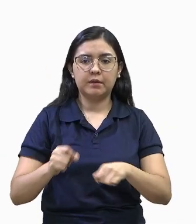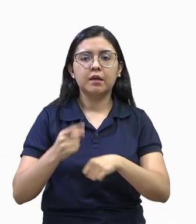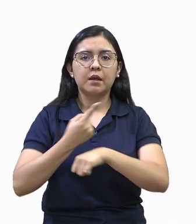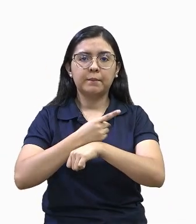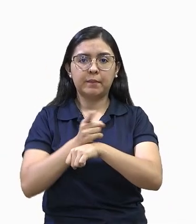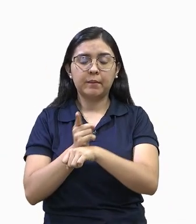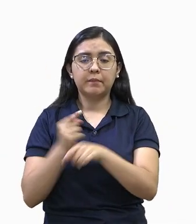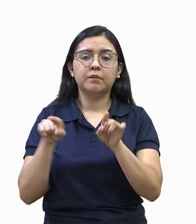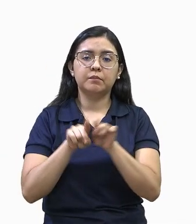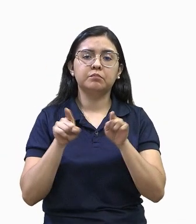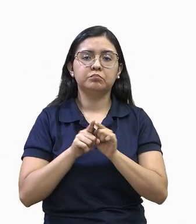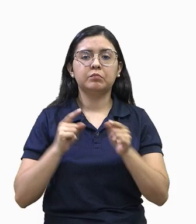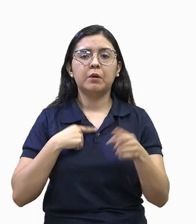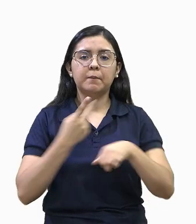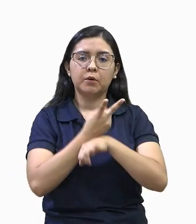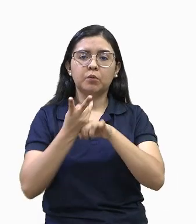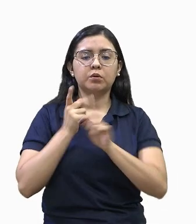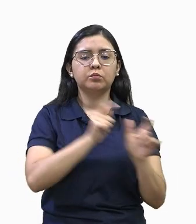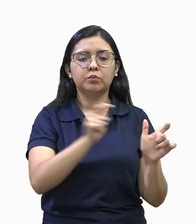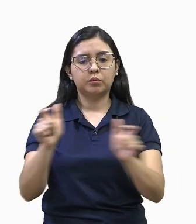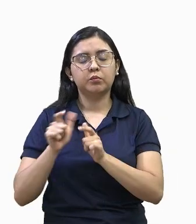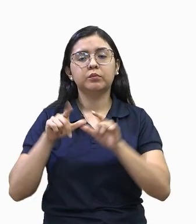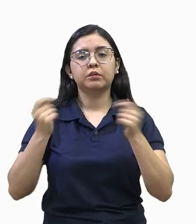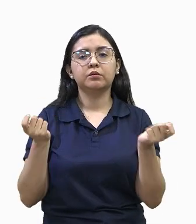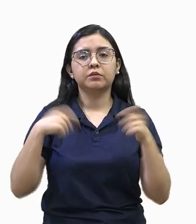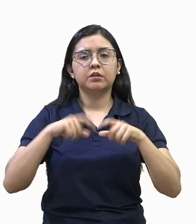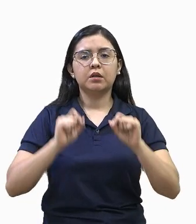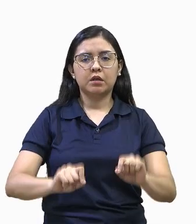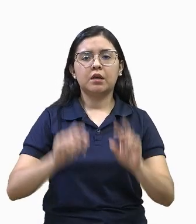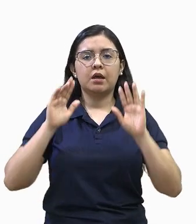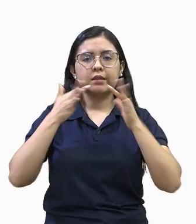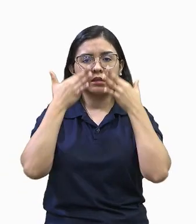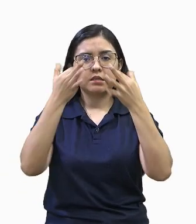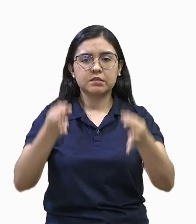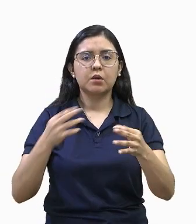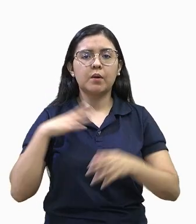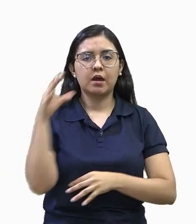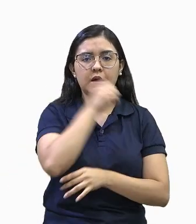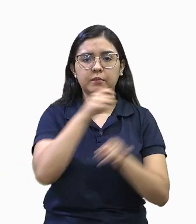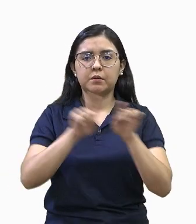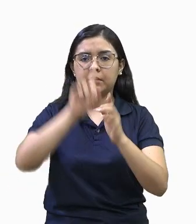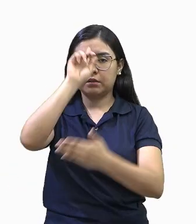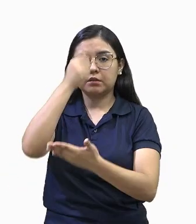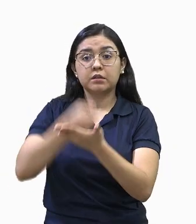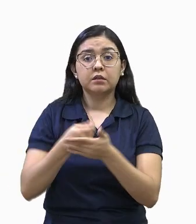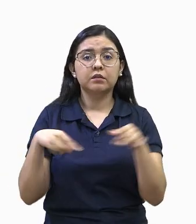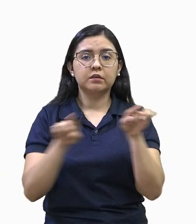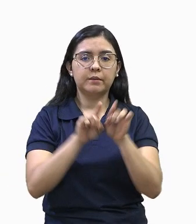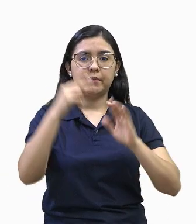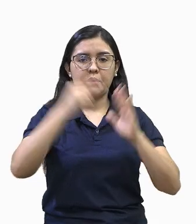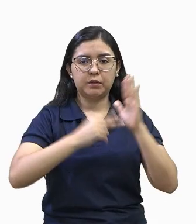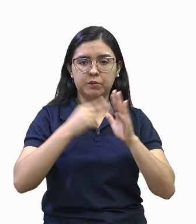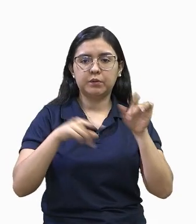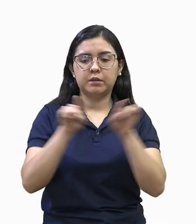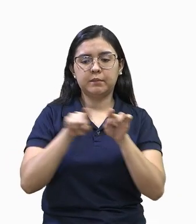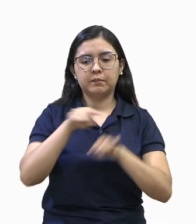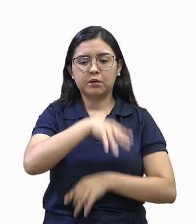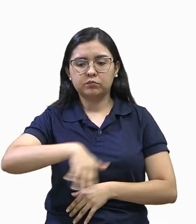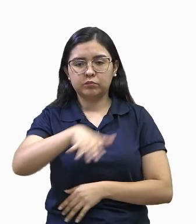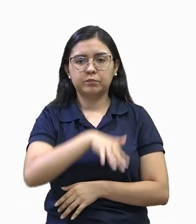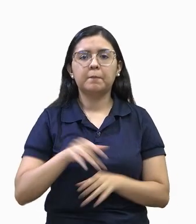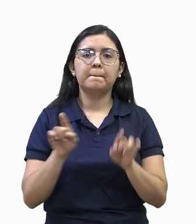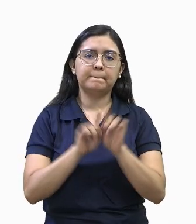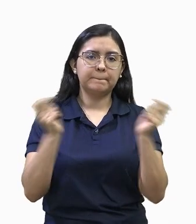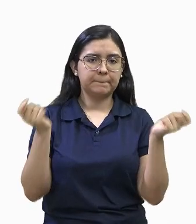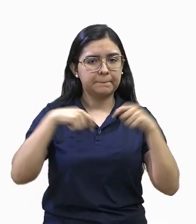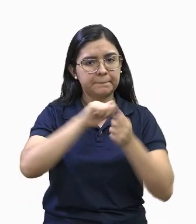pontos determinados. A atividade promove atenção, agilidade, tomada de decisões e leitura de espaços. É